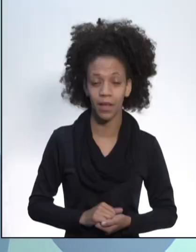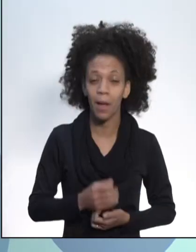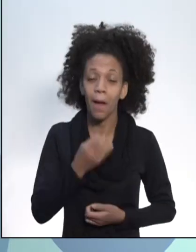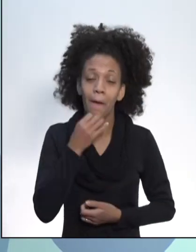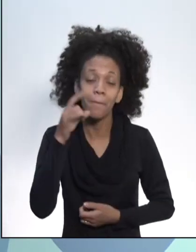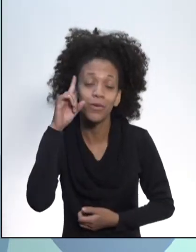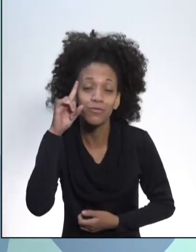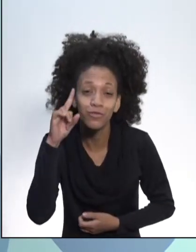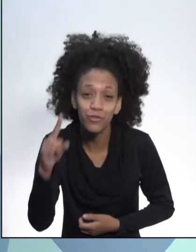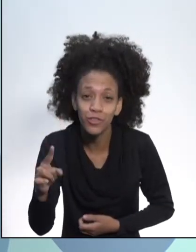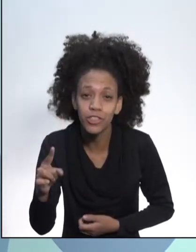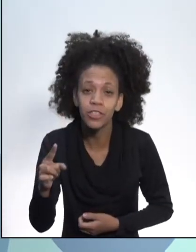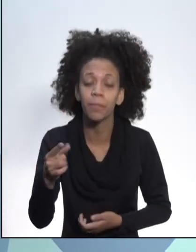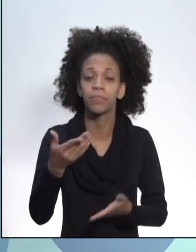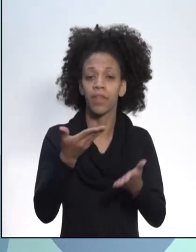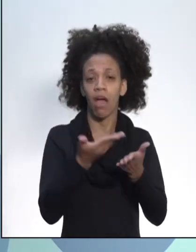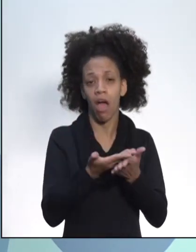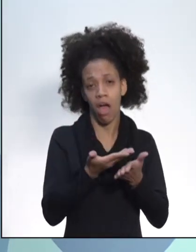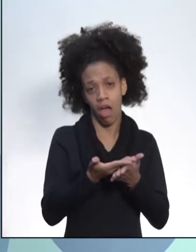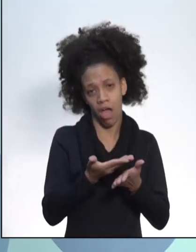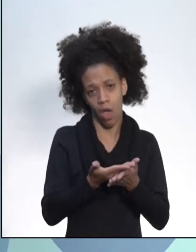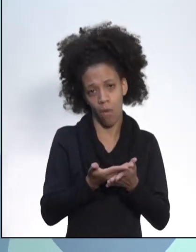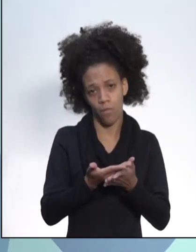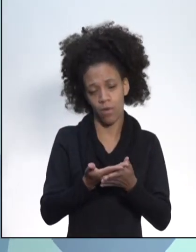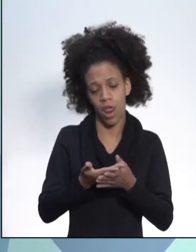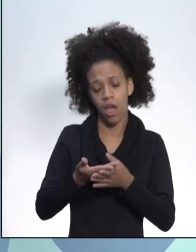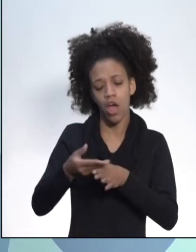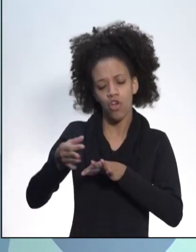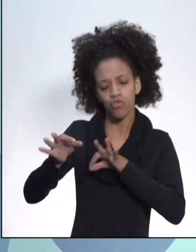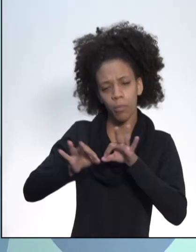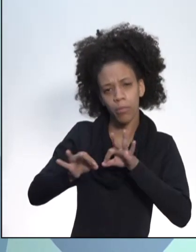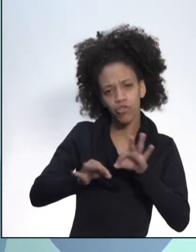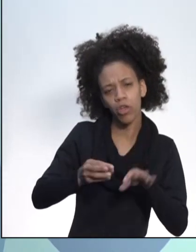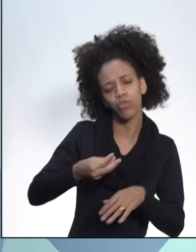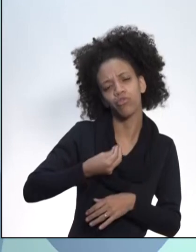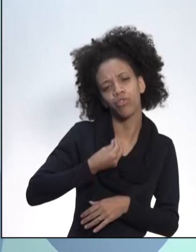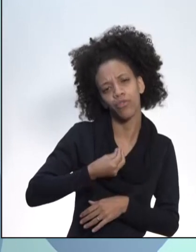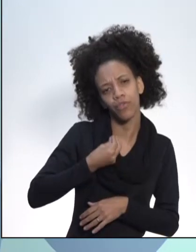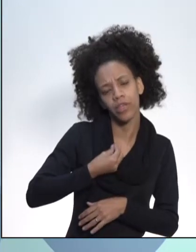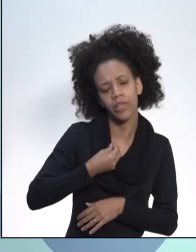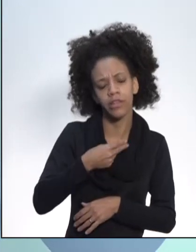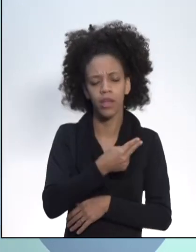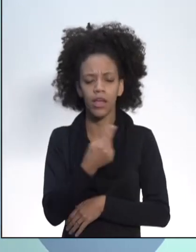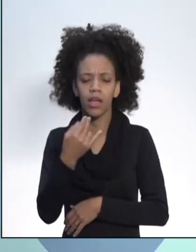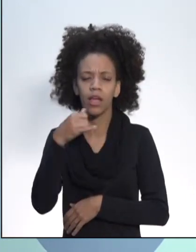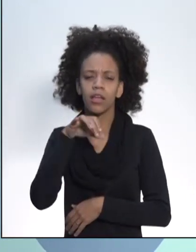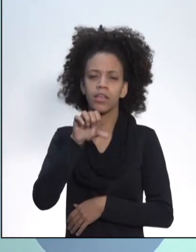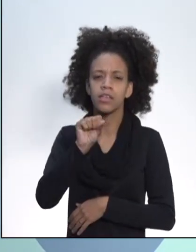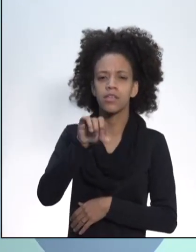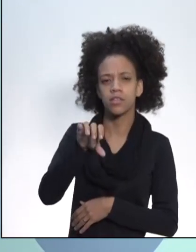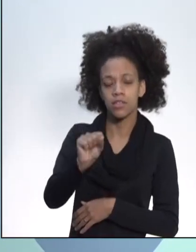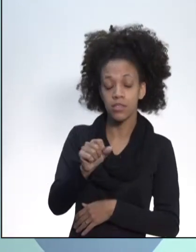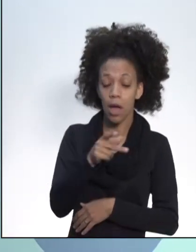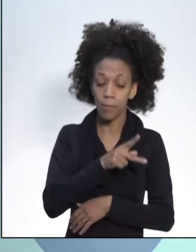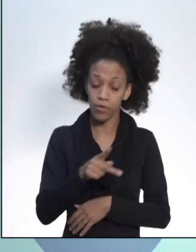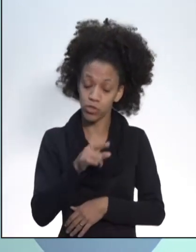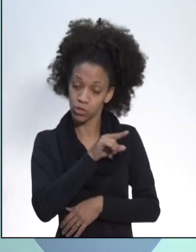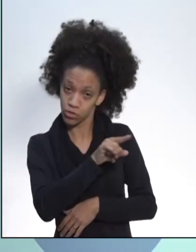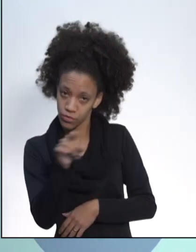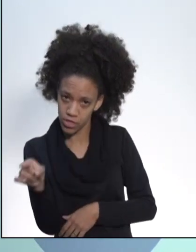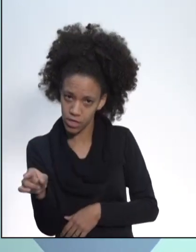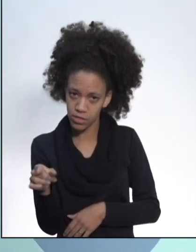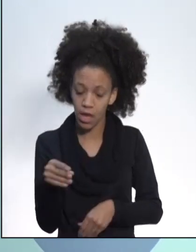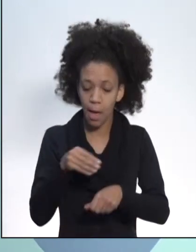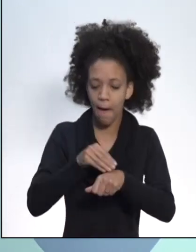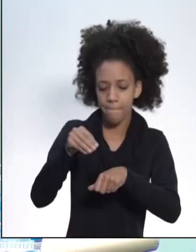bom dia. Essa aula é de projeto de vida. Meu nome é Isis e eu sou a professora de vocês. Aqui ao meu lado tem a mediadora,